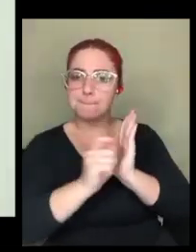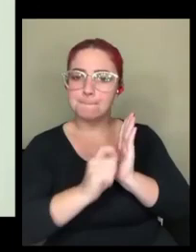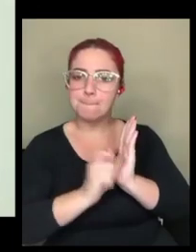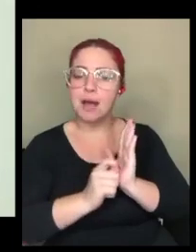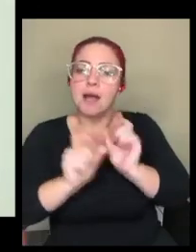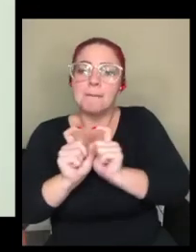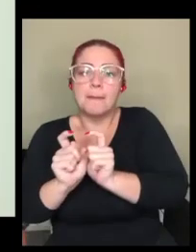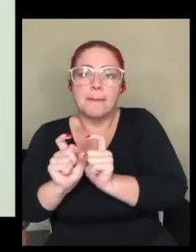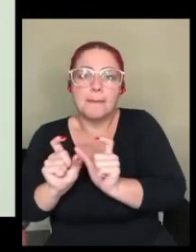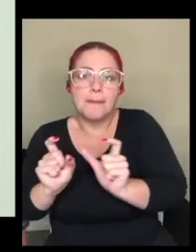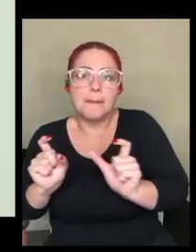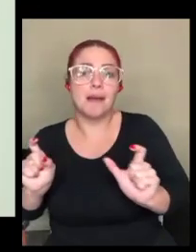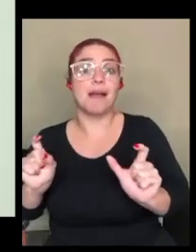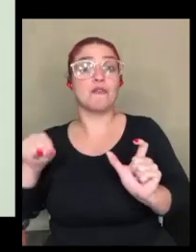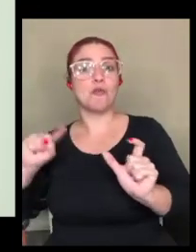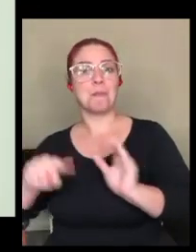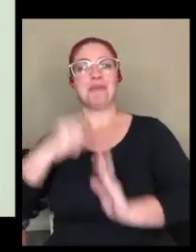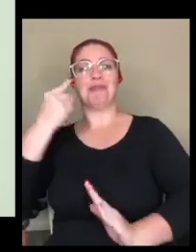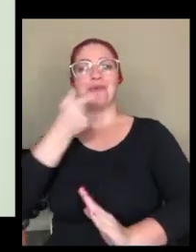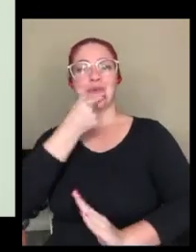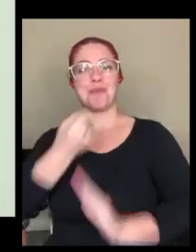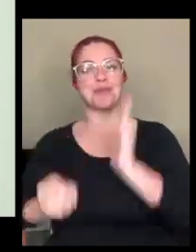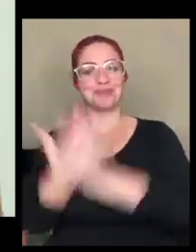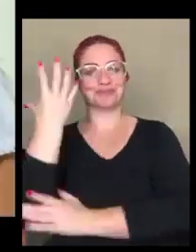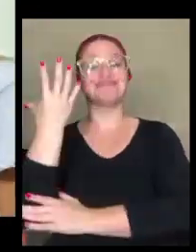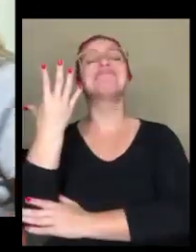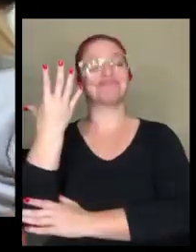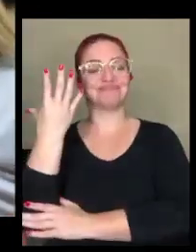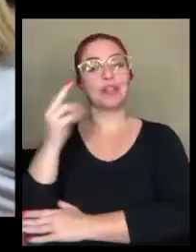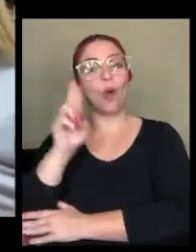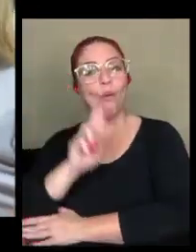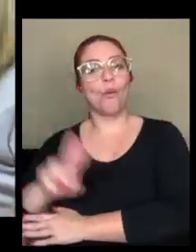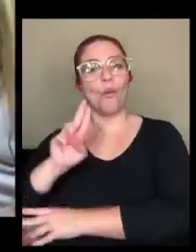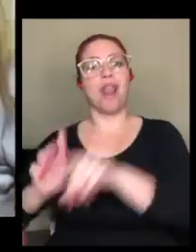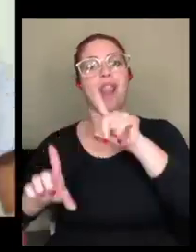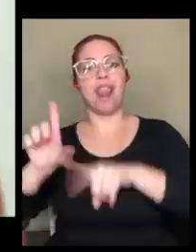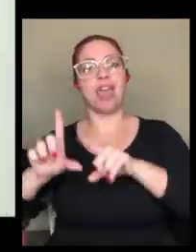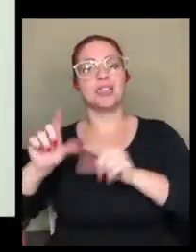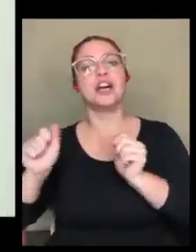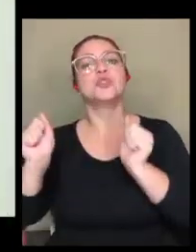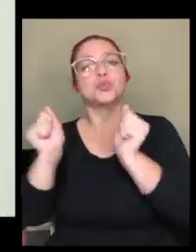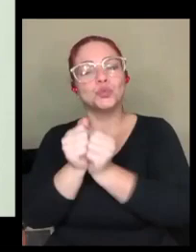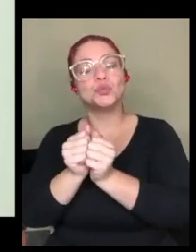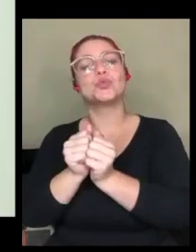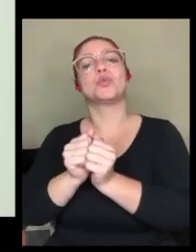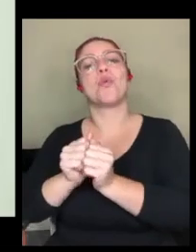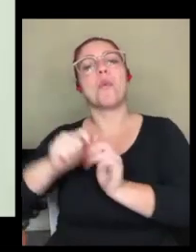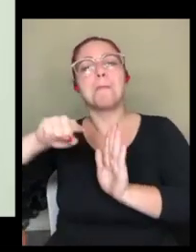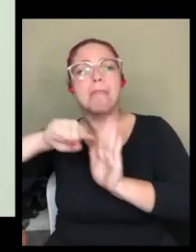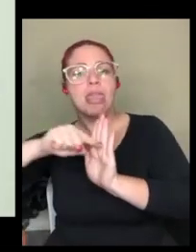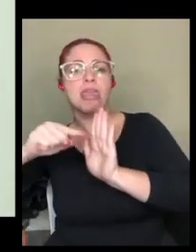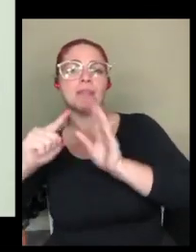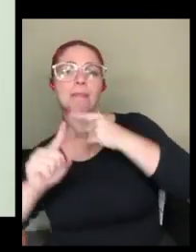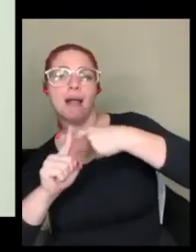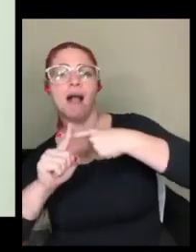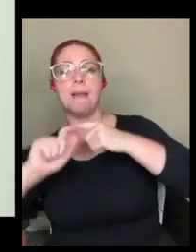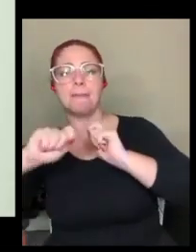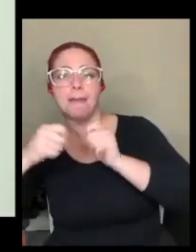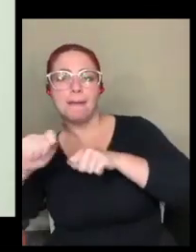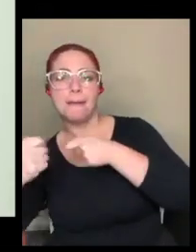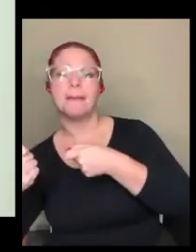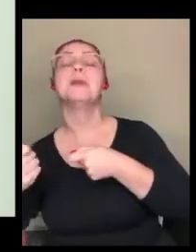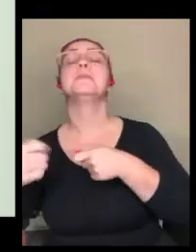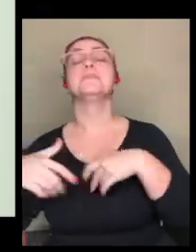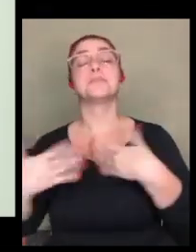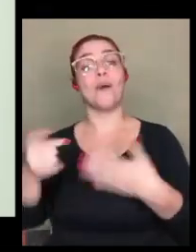as equações e as expressões algébricas, utilizando letras e sinais. Você sabia disso? E